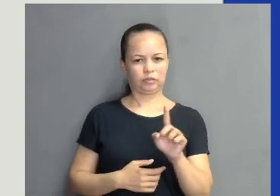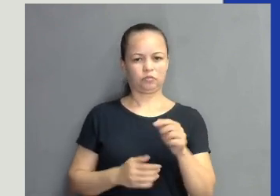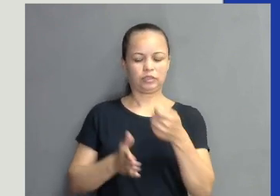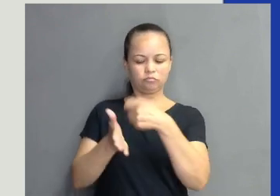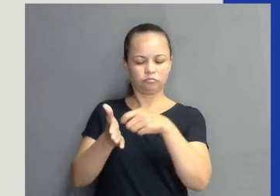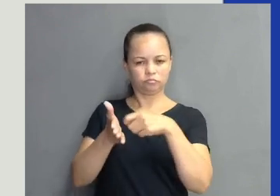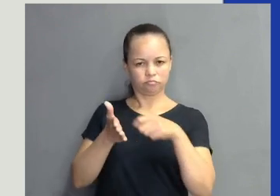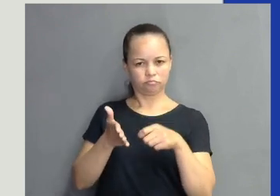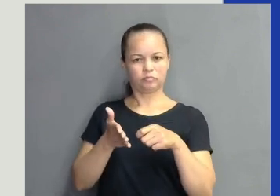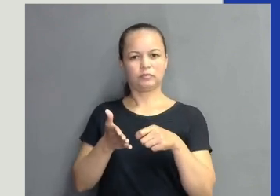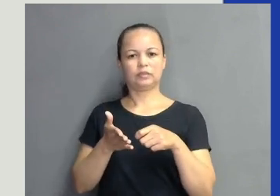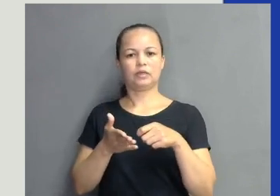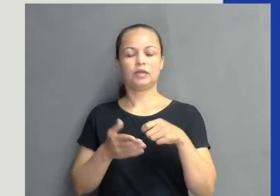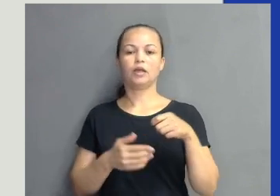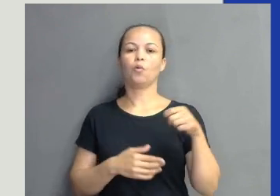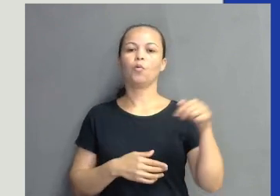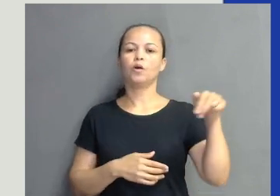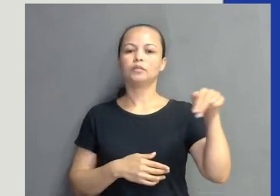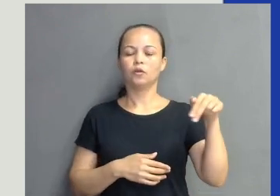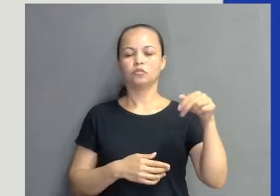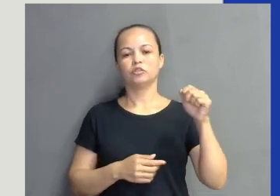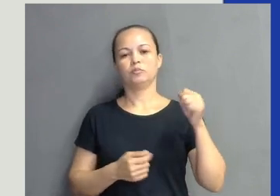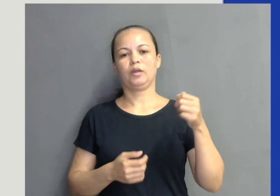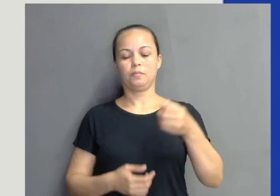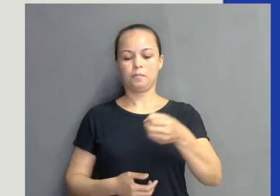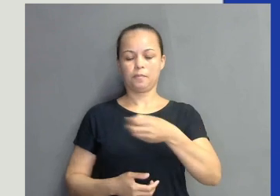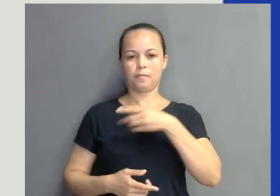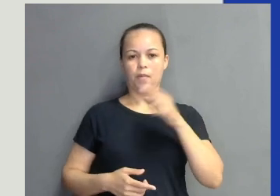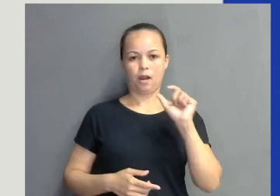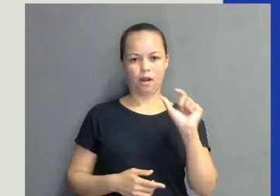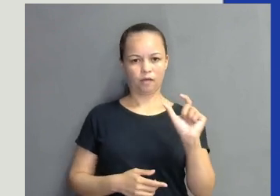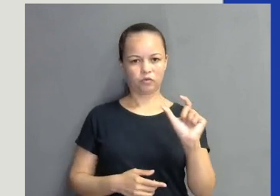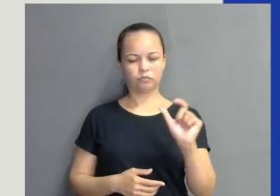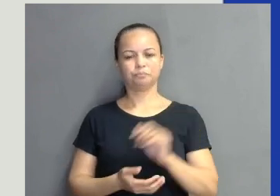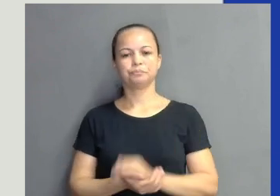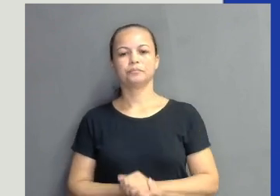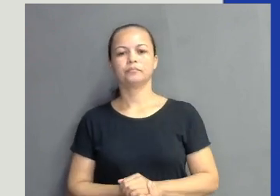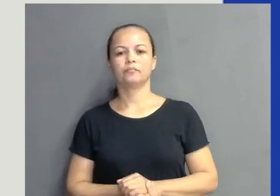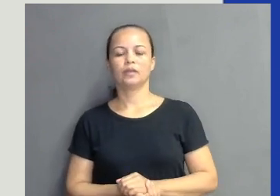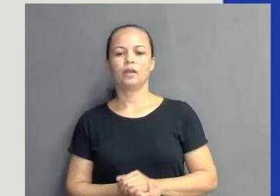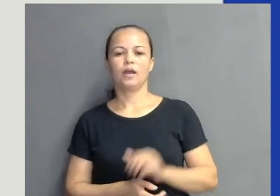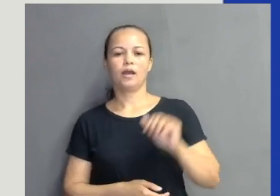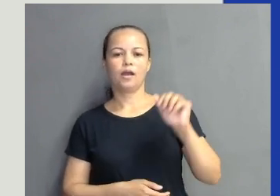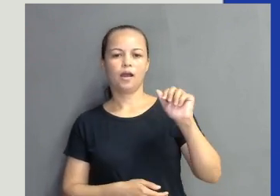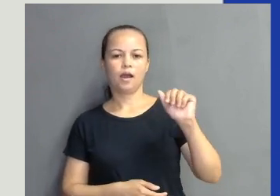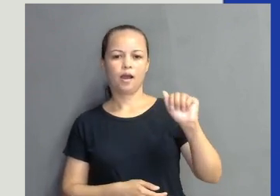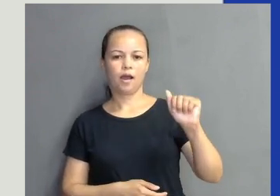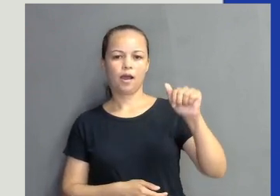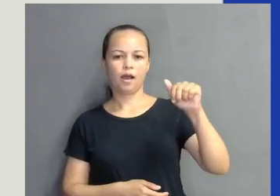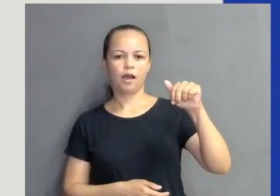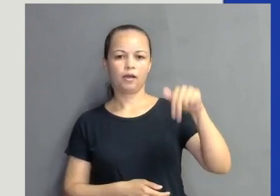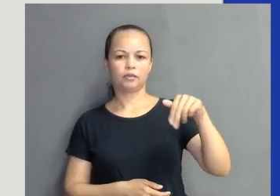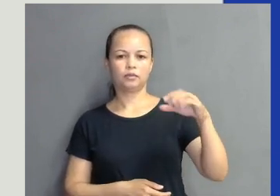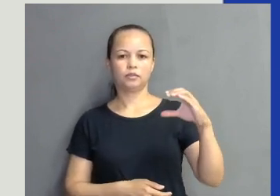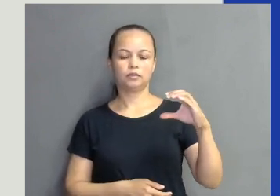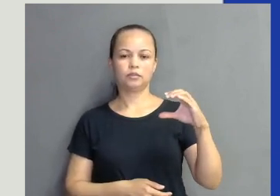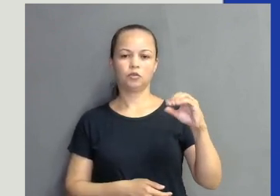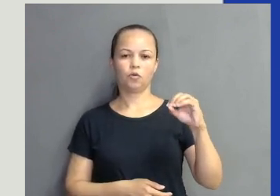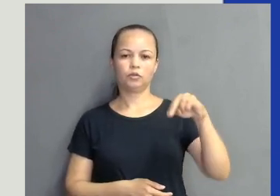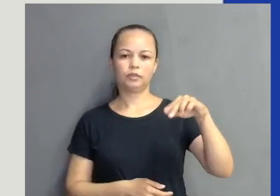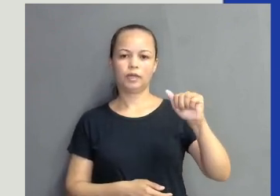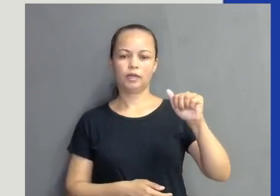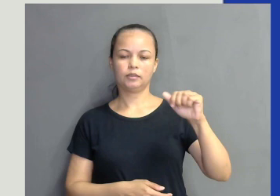Neologismo é o emprego de palavras novas, certo? A assonância é uma figura de linguagem de som